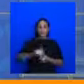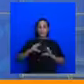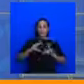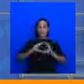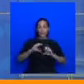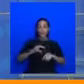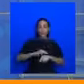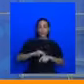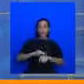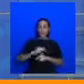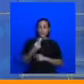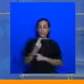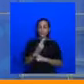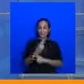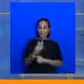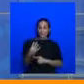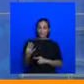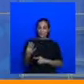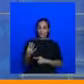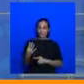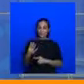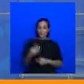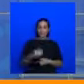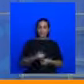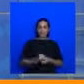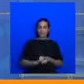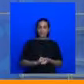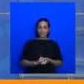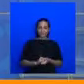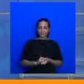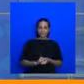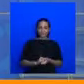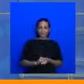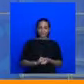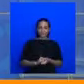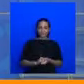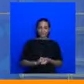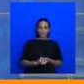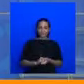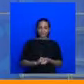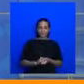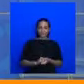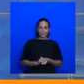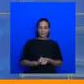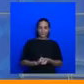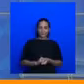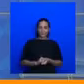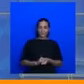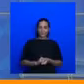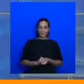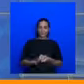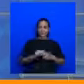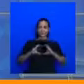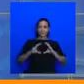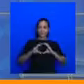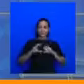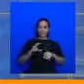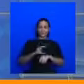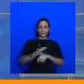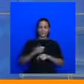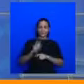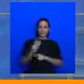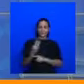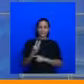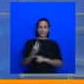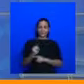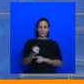24. Perdão, marrom, número 24. Bola marrom, número 24. A sexta dezena sorteada na Lotomania. Bola cinza,